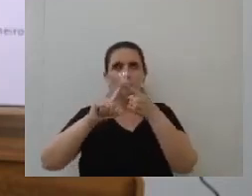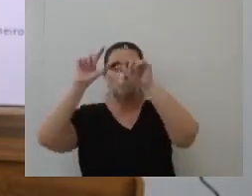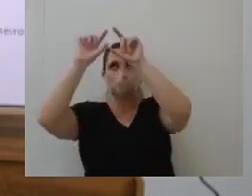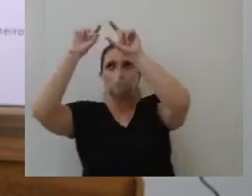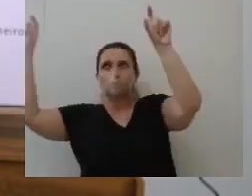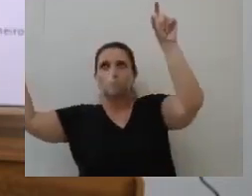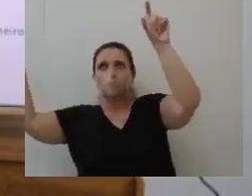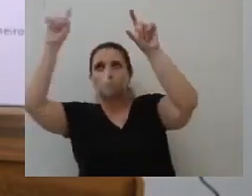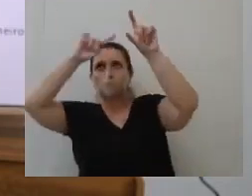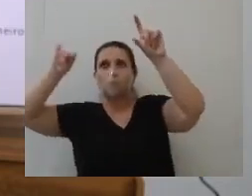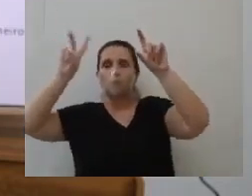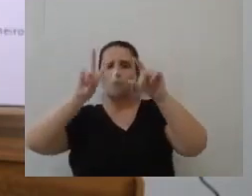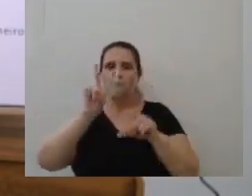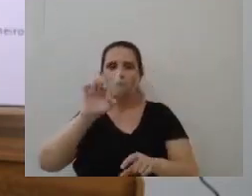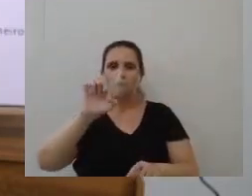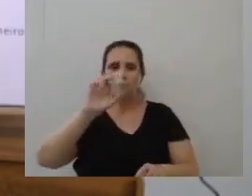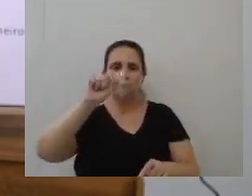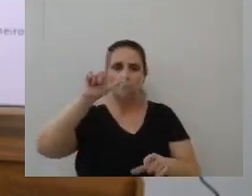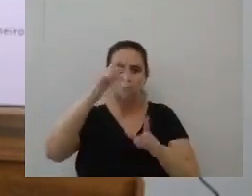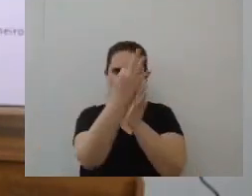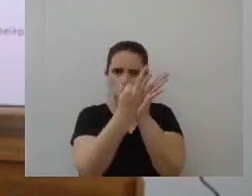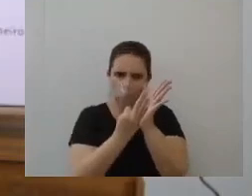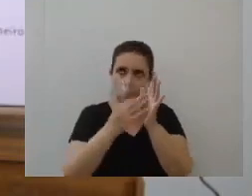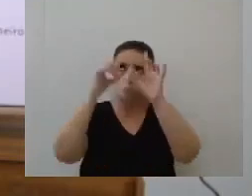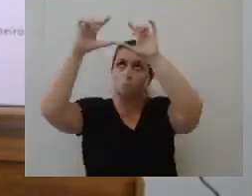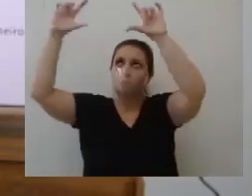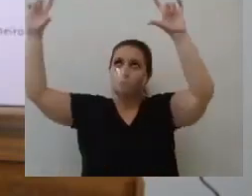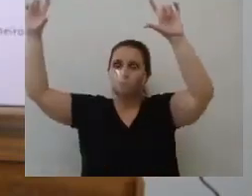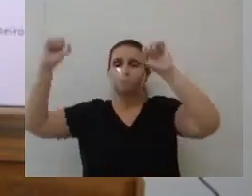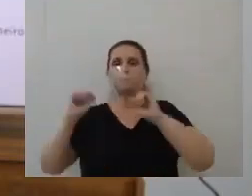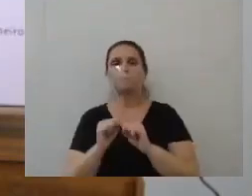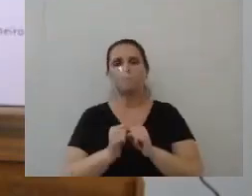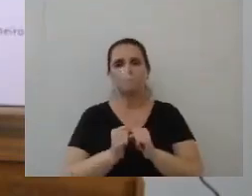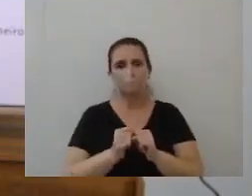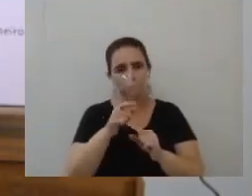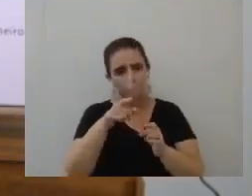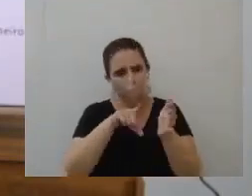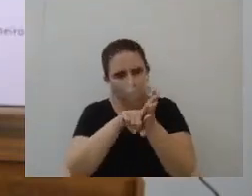juntaram isso ao verbal, que é o texto. Com